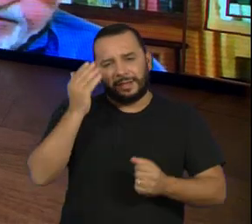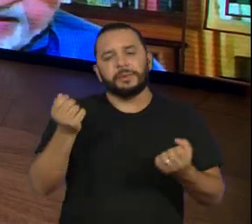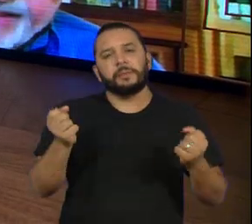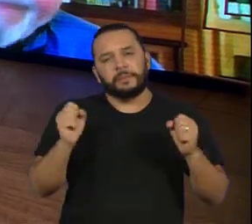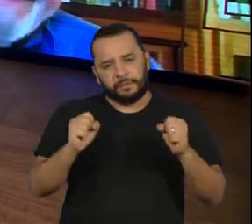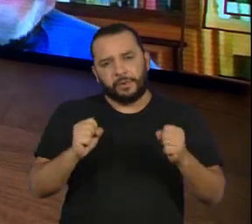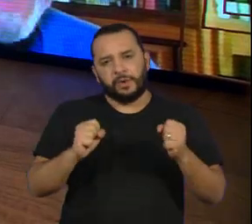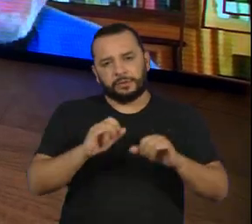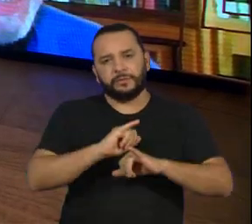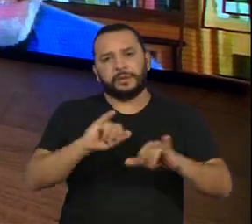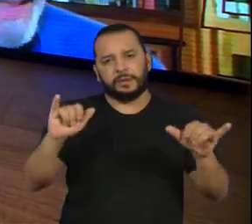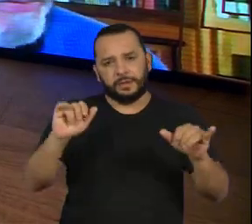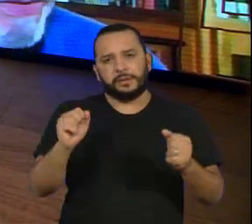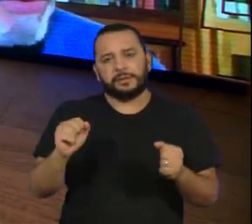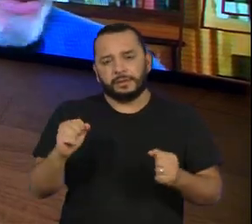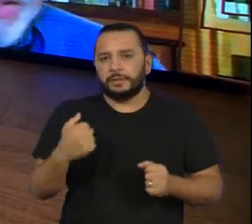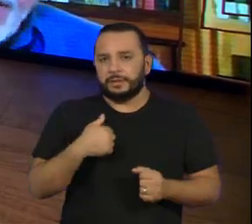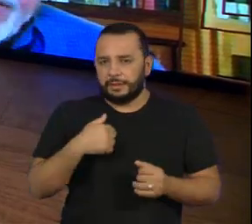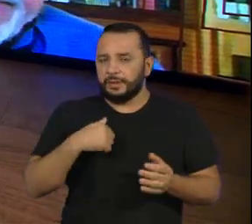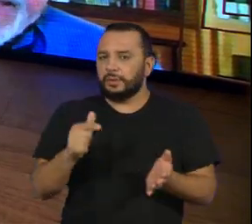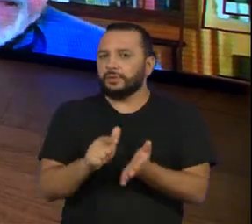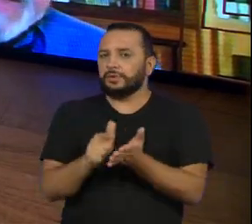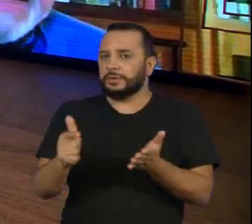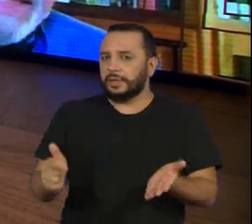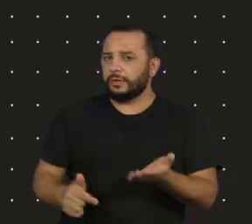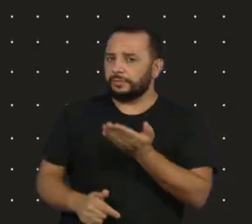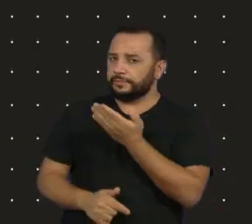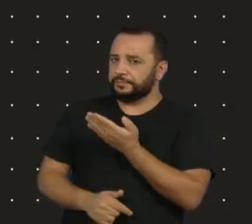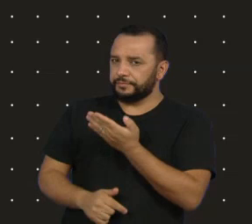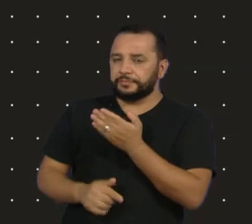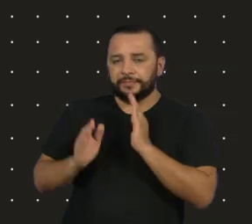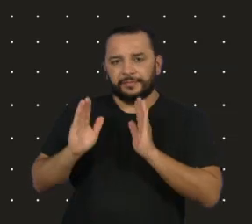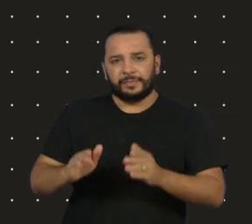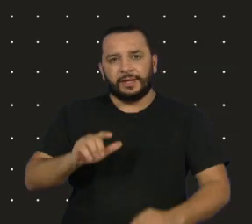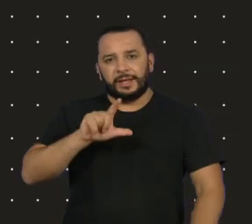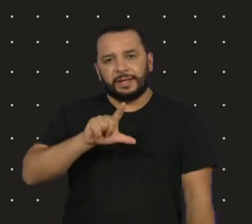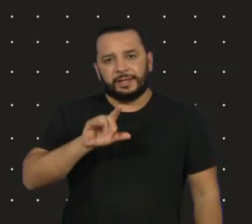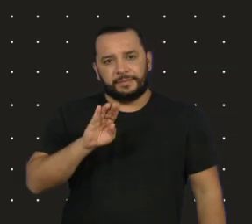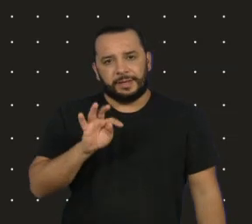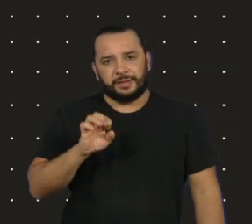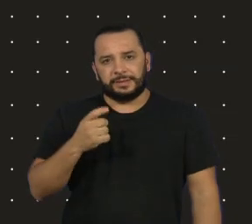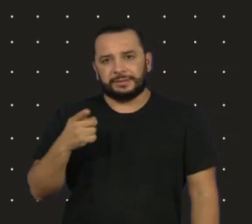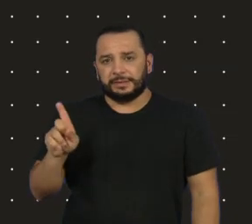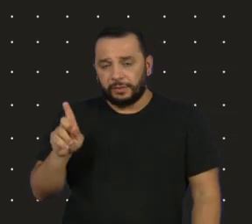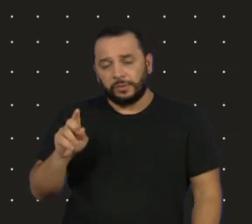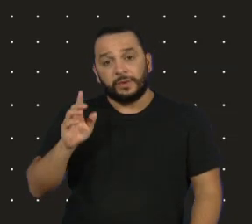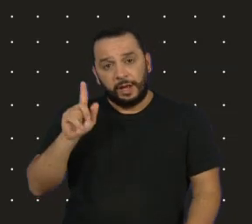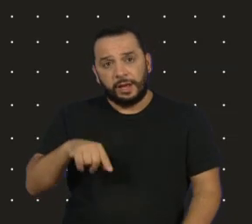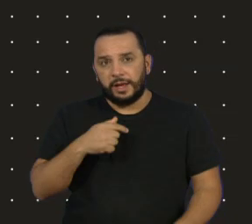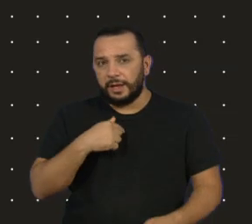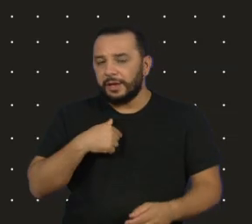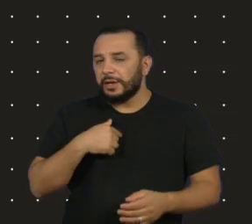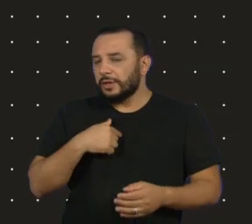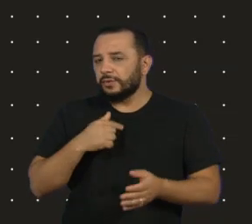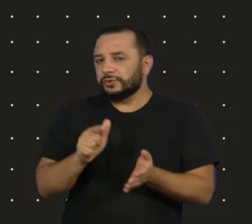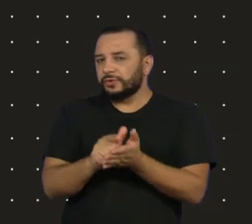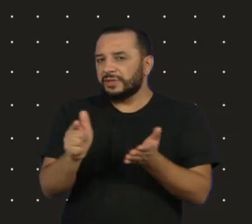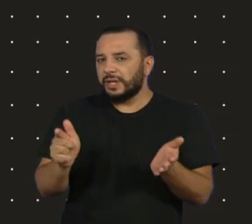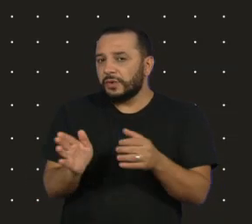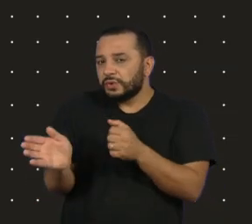posso contar, eu fiz o jornal Libertação, que era clandestino na época,